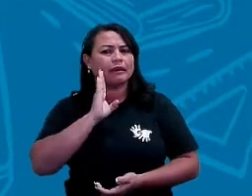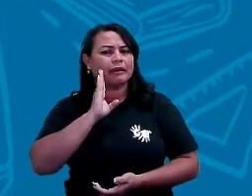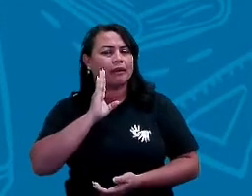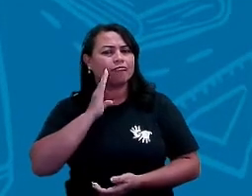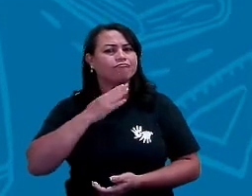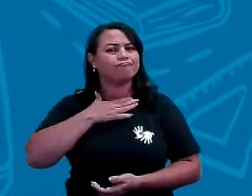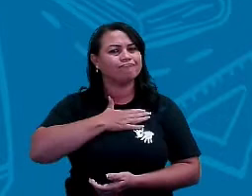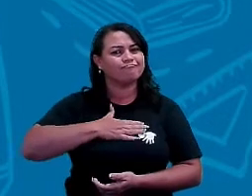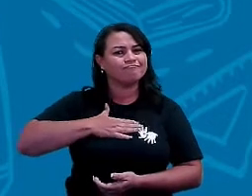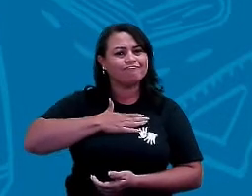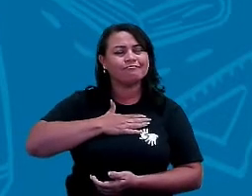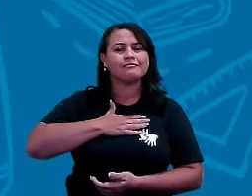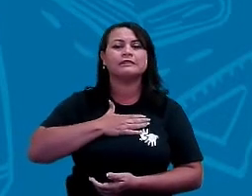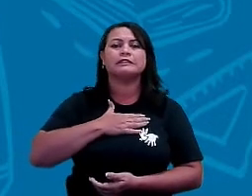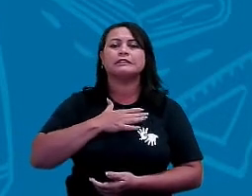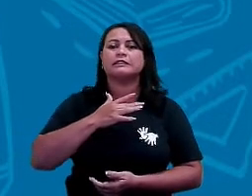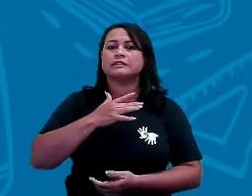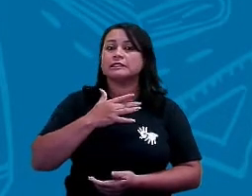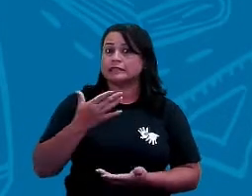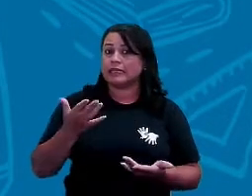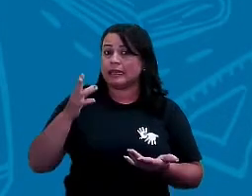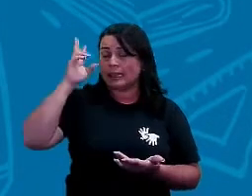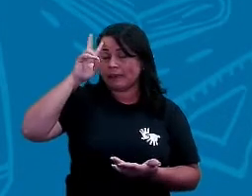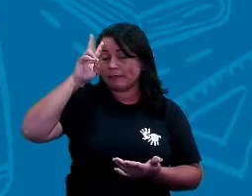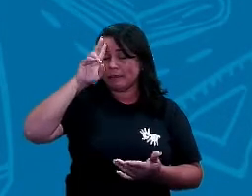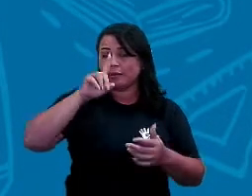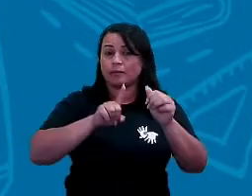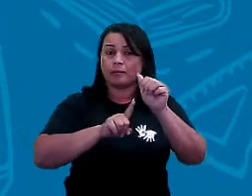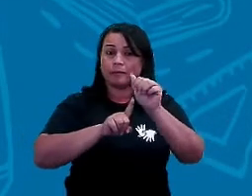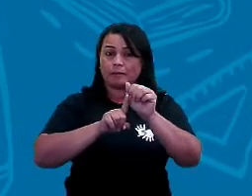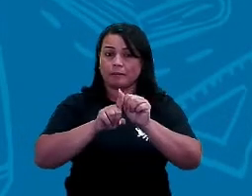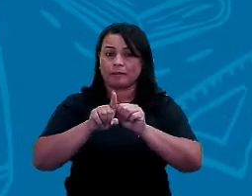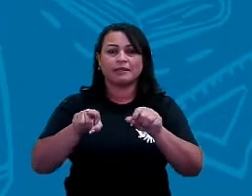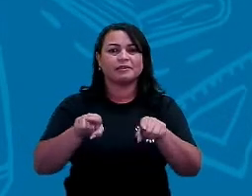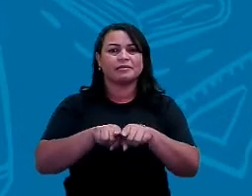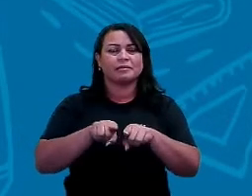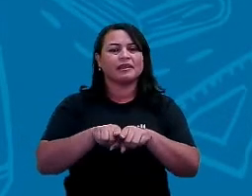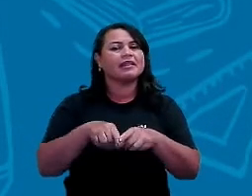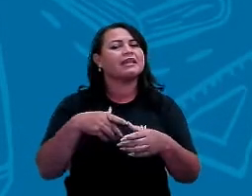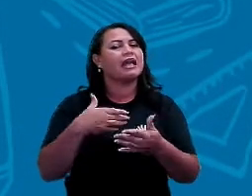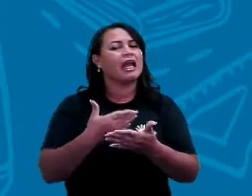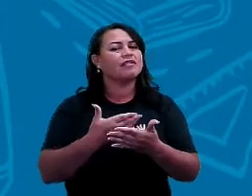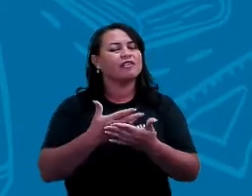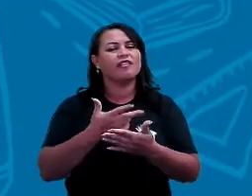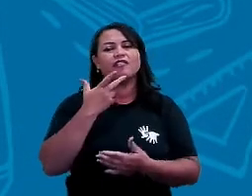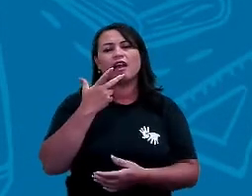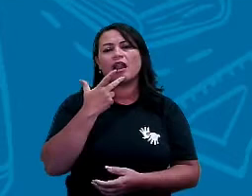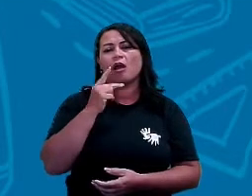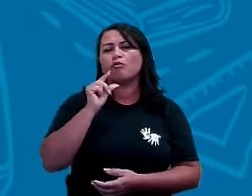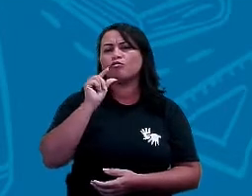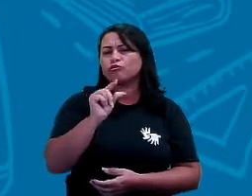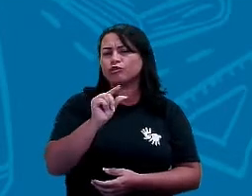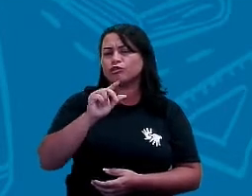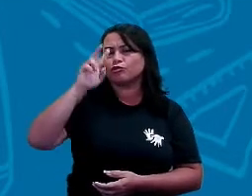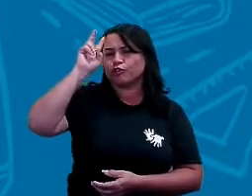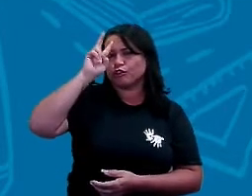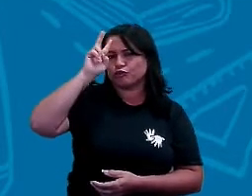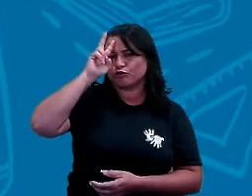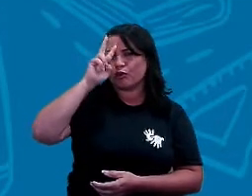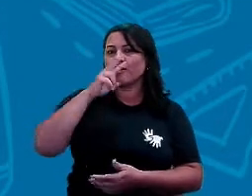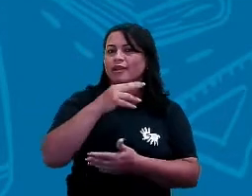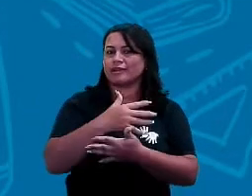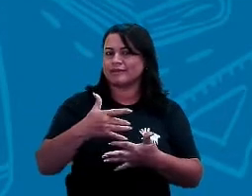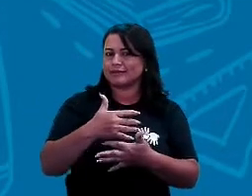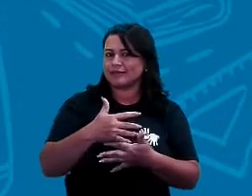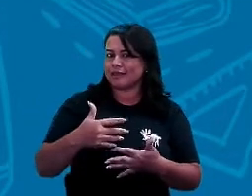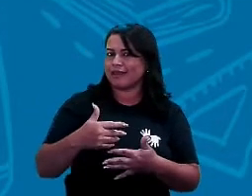divertida. Lembrando que esse mês a gente vai misturar com nossas aulas um pouquinho da nossa cidade, tá certo?